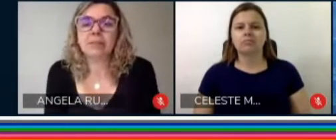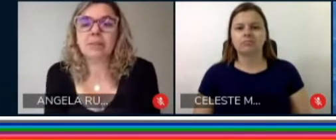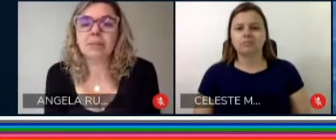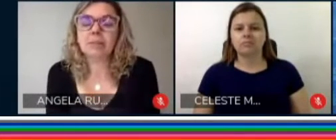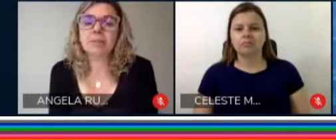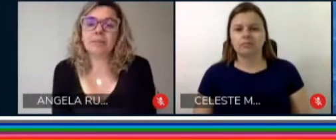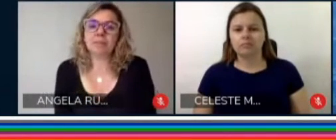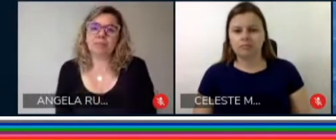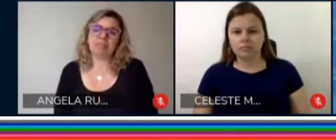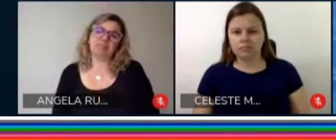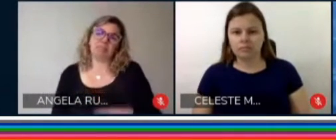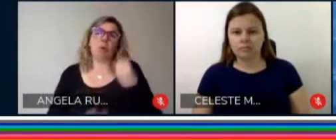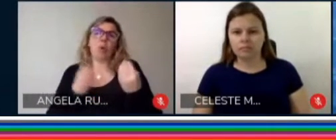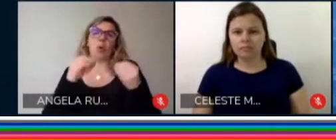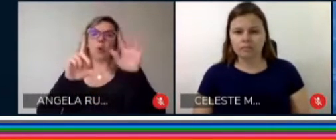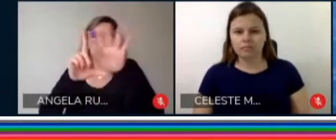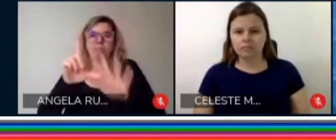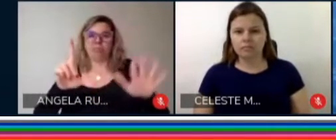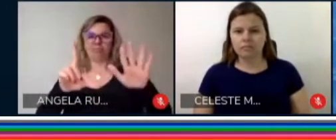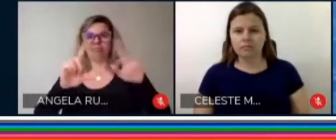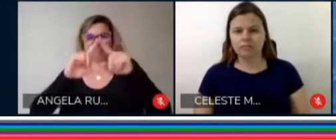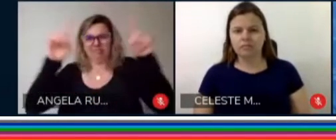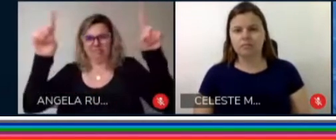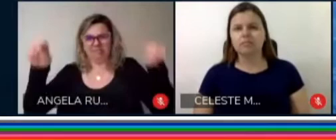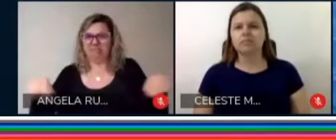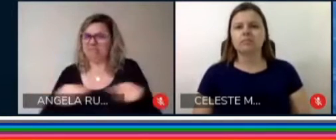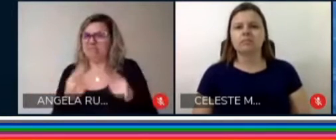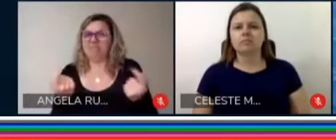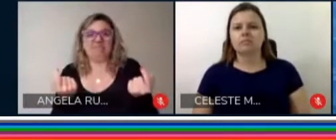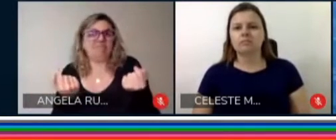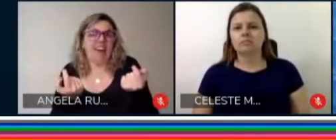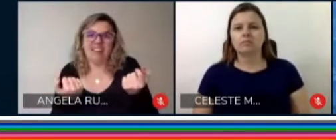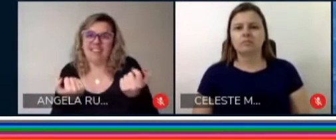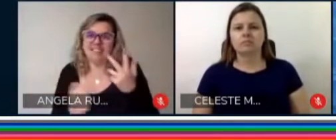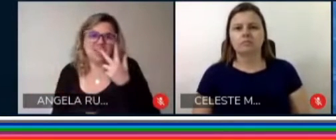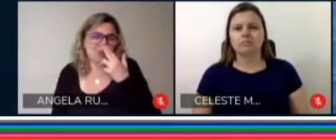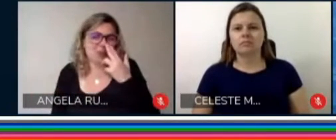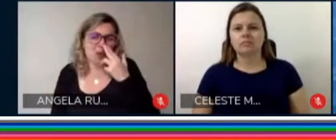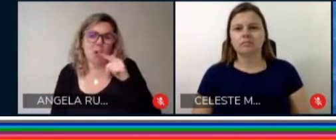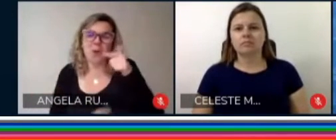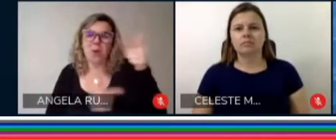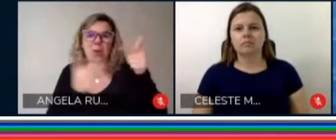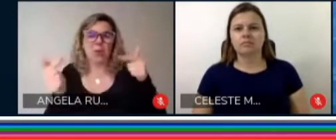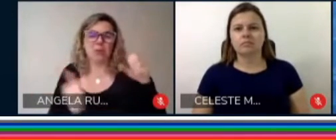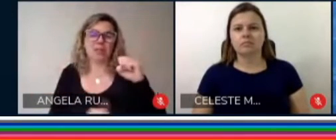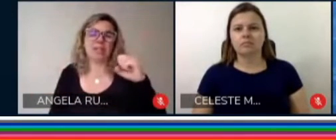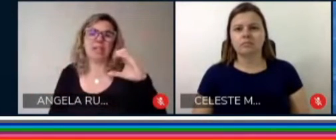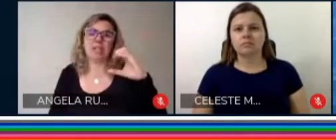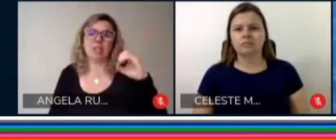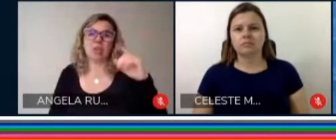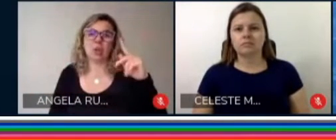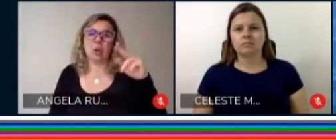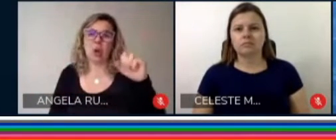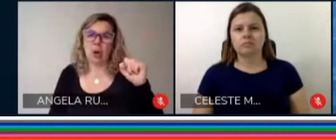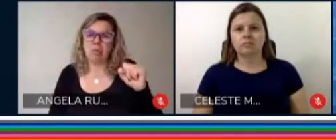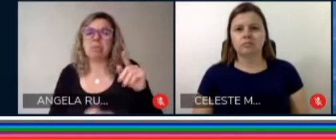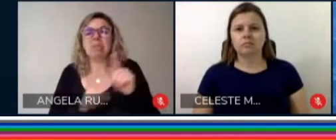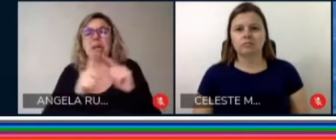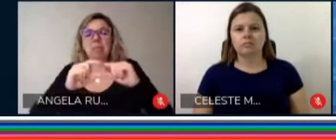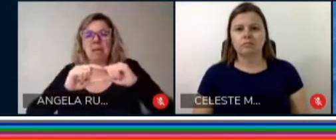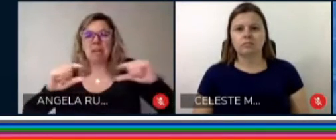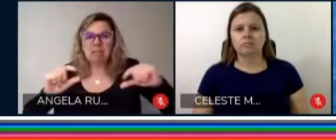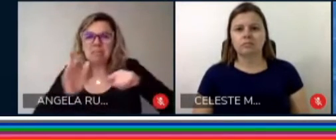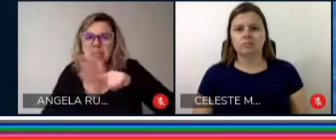Aqui só a carinha dela, como eu falei para vocês, ela é parecida também, né, com a Scopus, tem a mesma caixa de